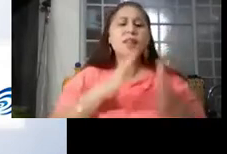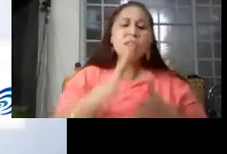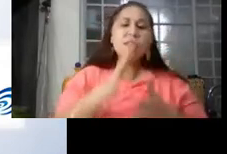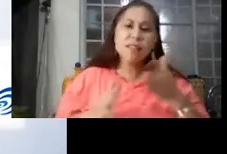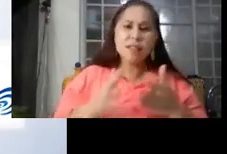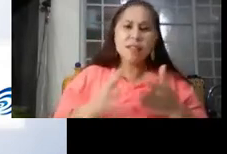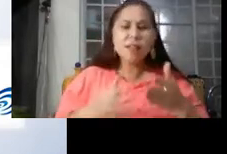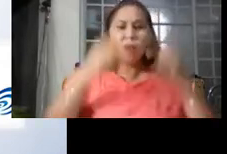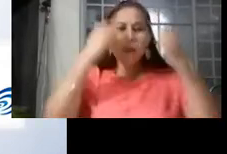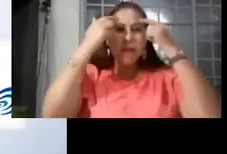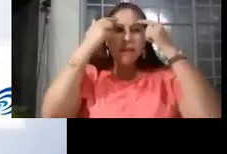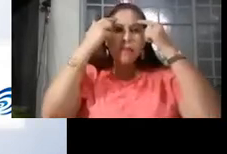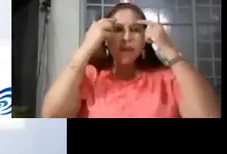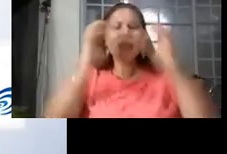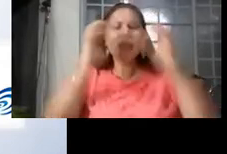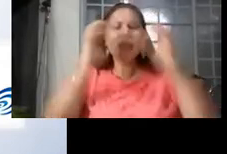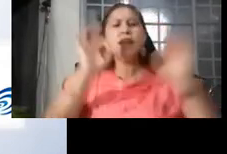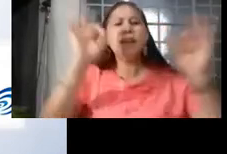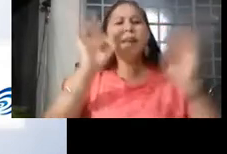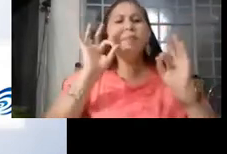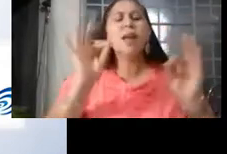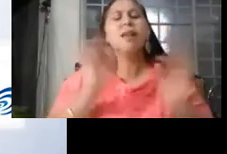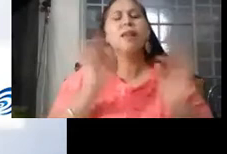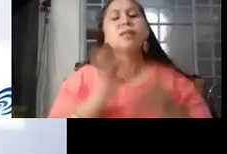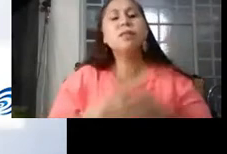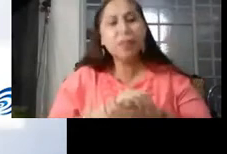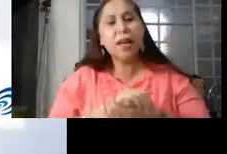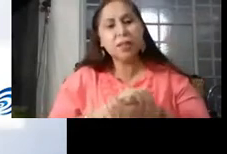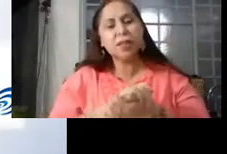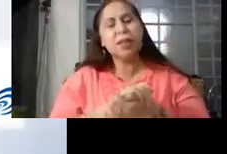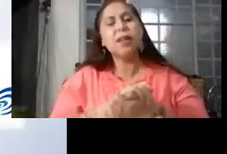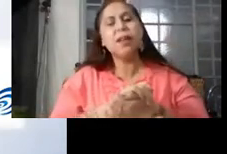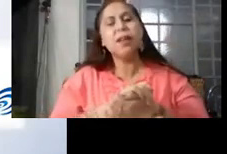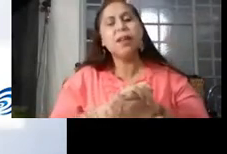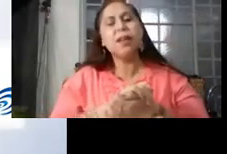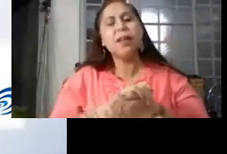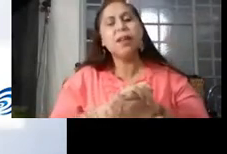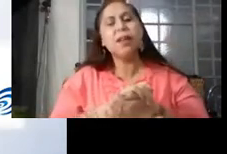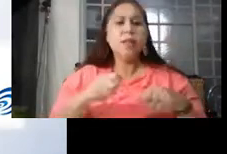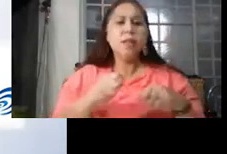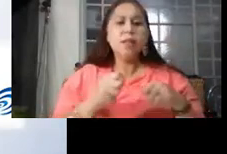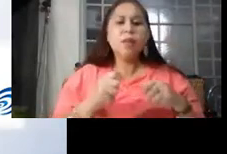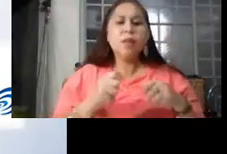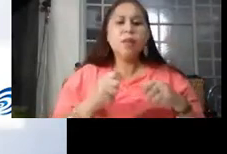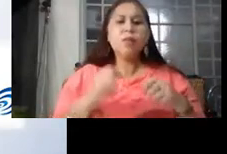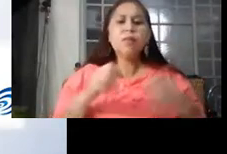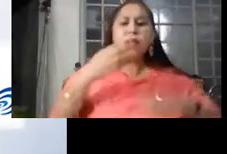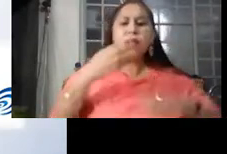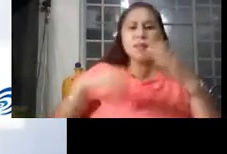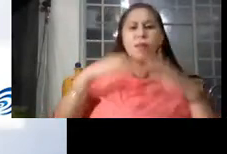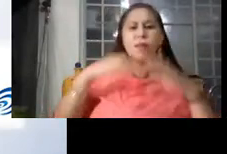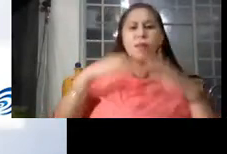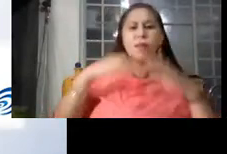de sinais, né? Como a mente humana, ela é assim fantástica, né? Que é capaz mesmo de conseguir